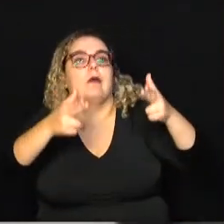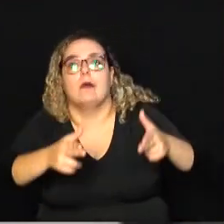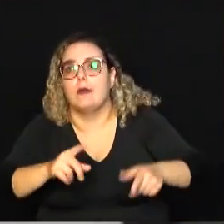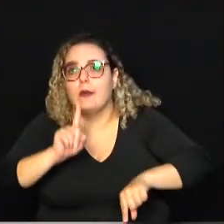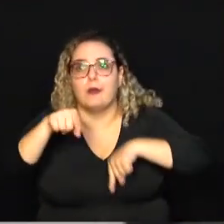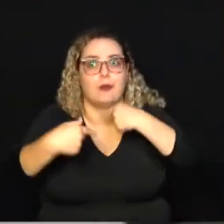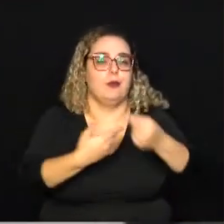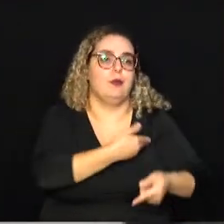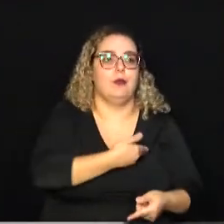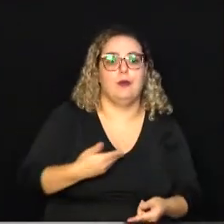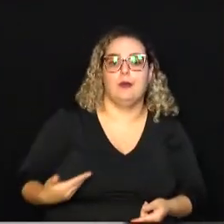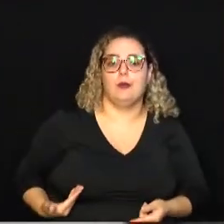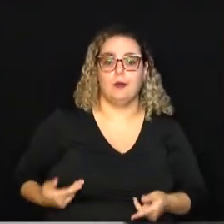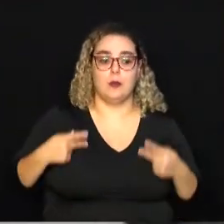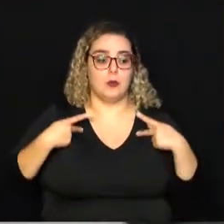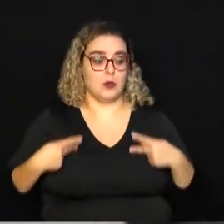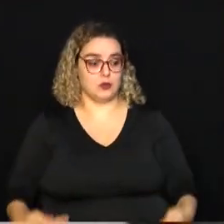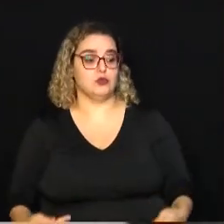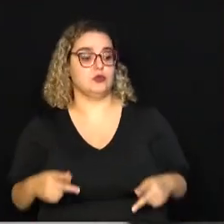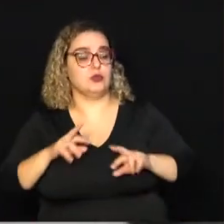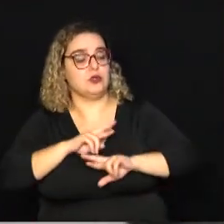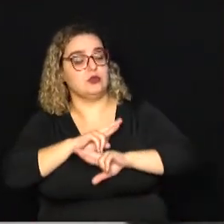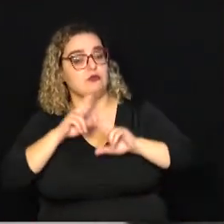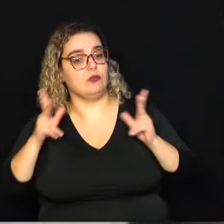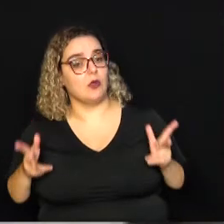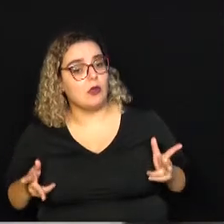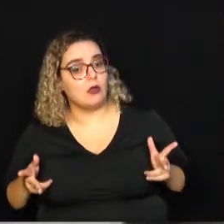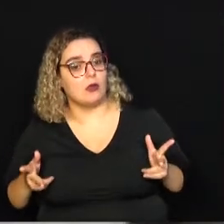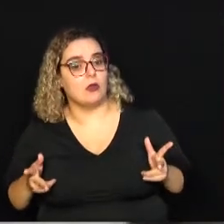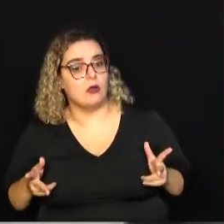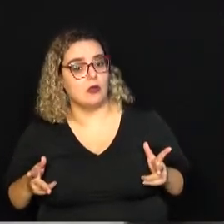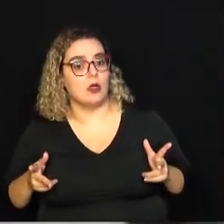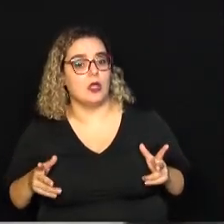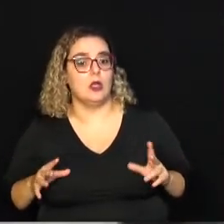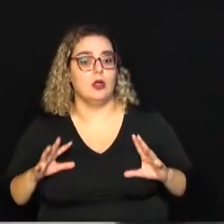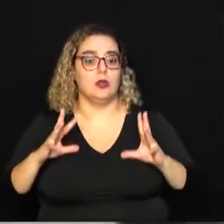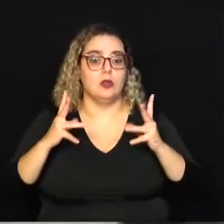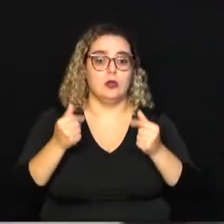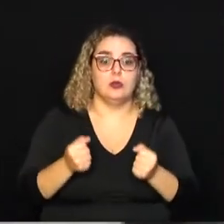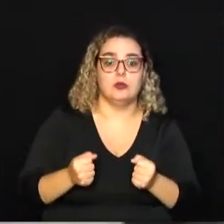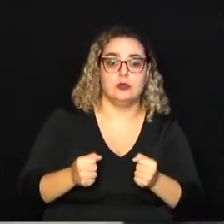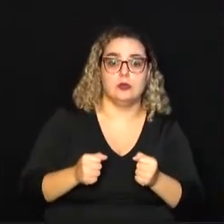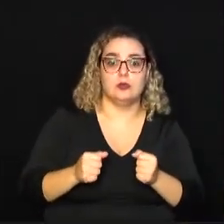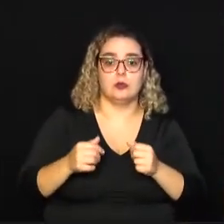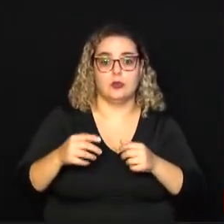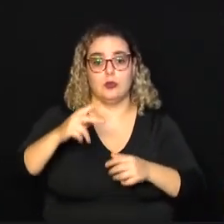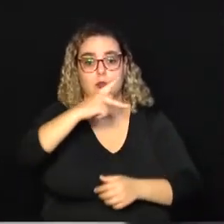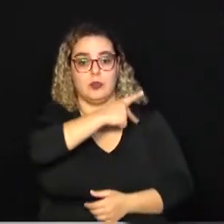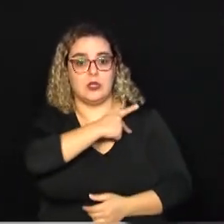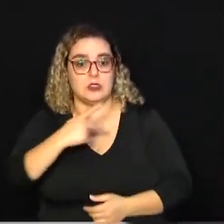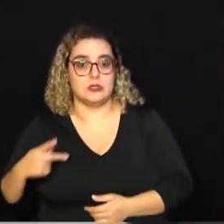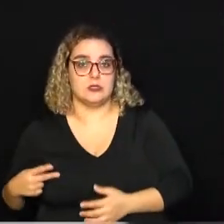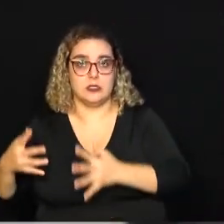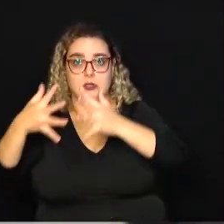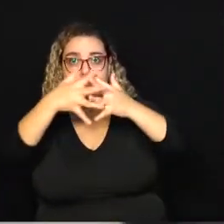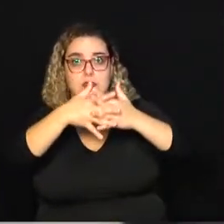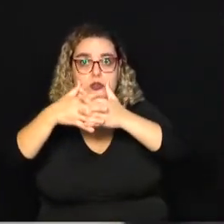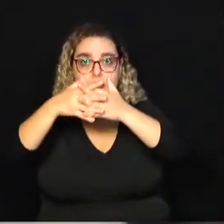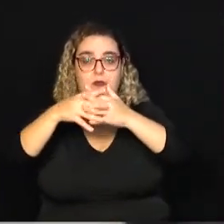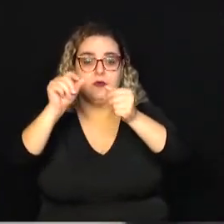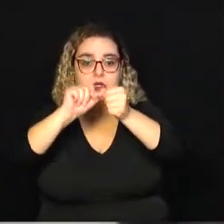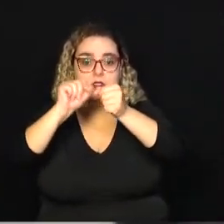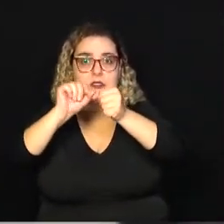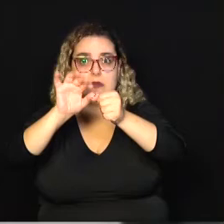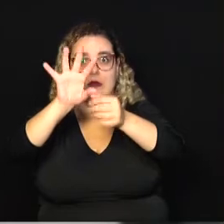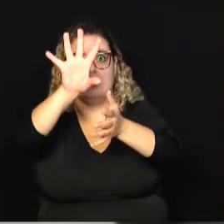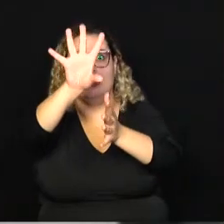era, né, até recentemente, uma postura de Ctrl-C, Ctrl-V de tudo que o Donald Trump falava, porque o Bolsonaro é um